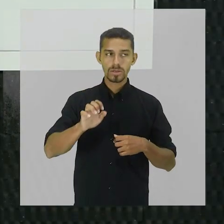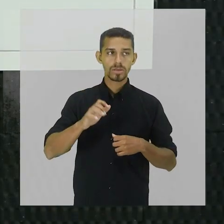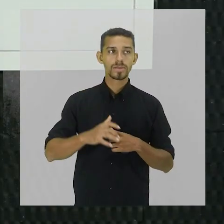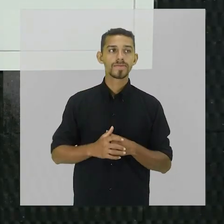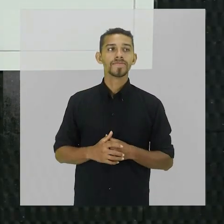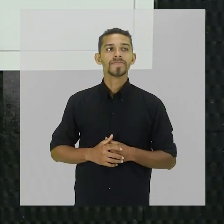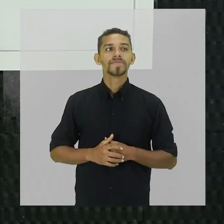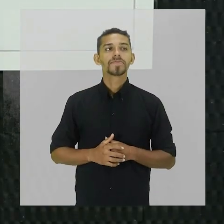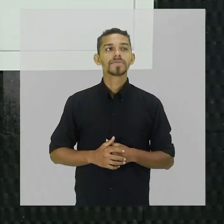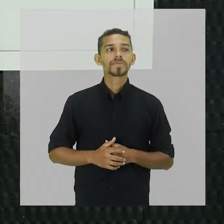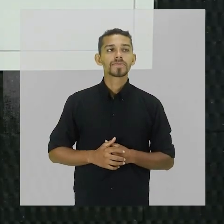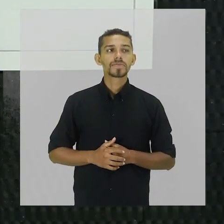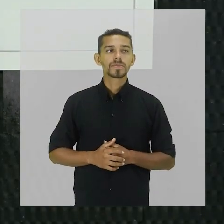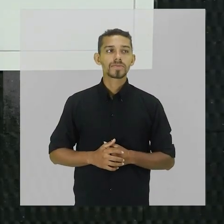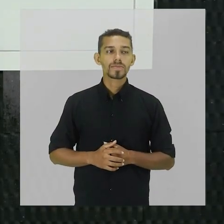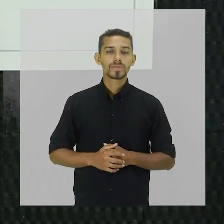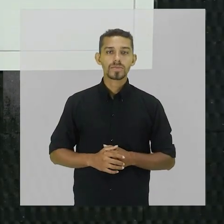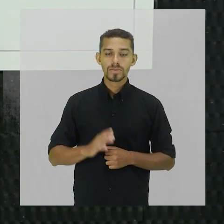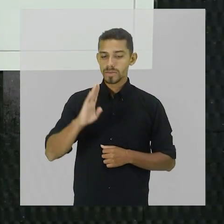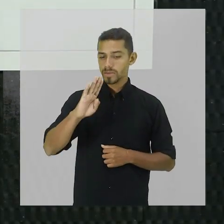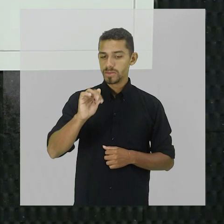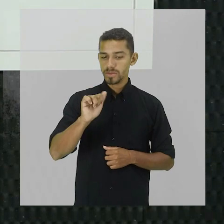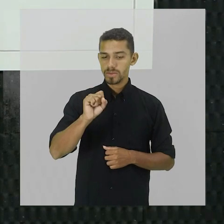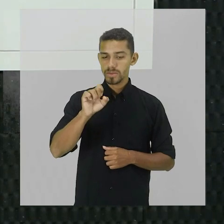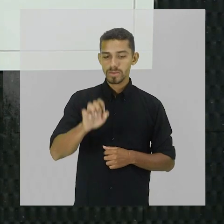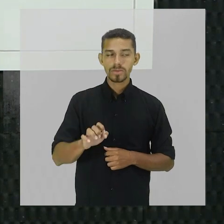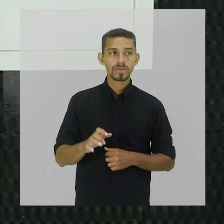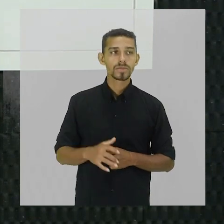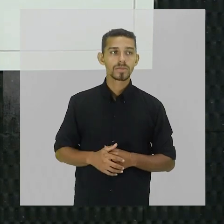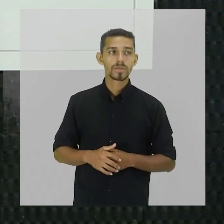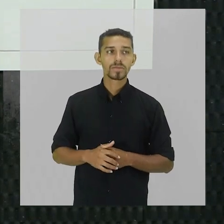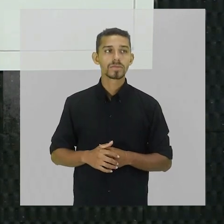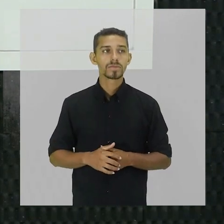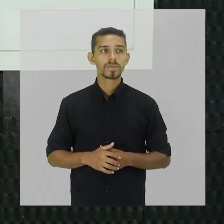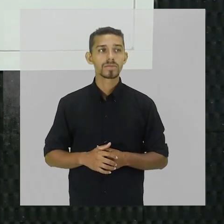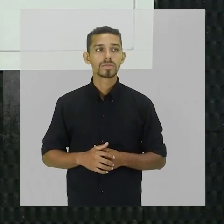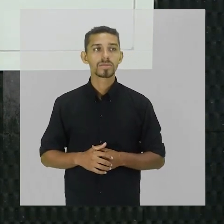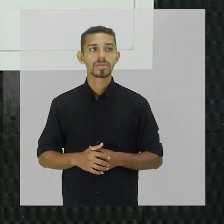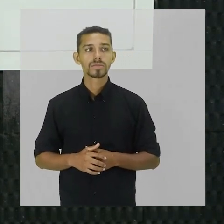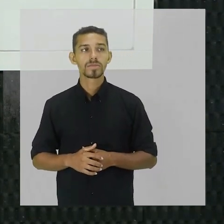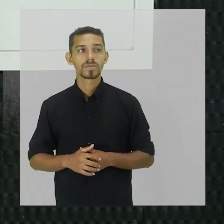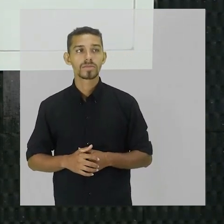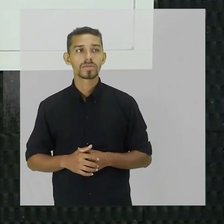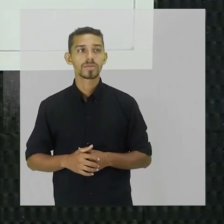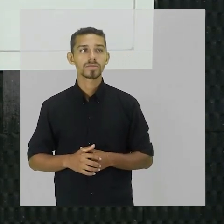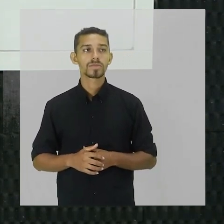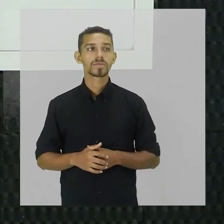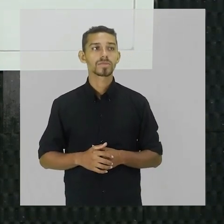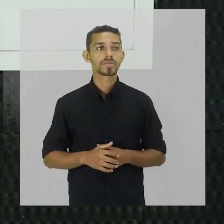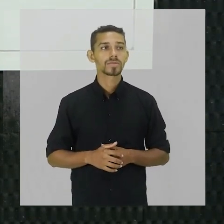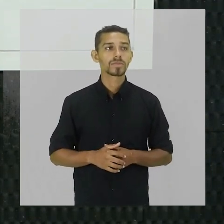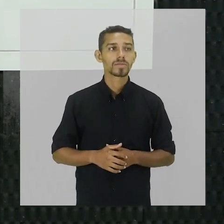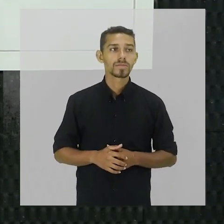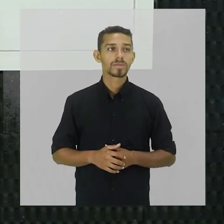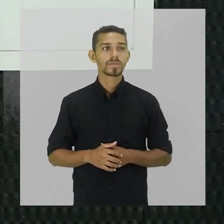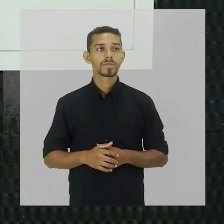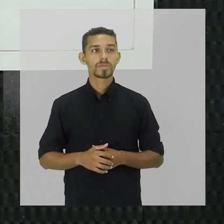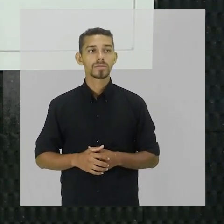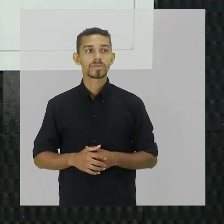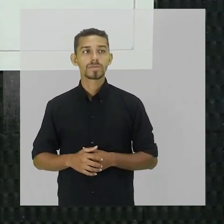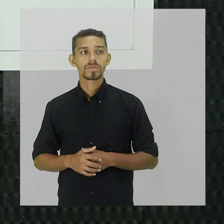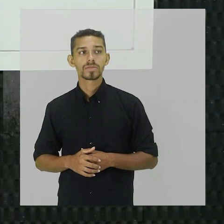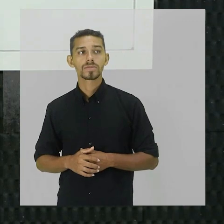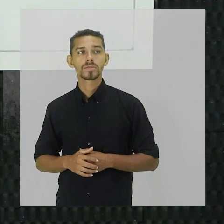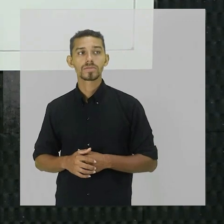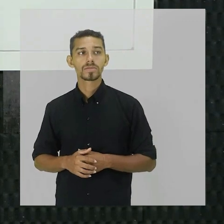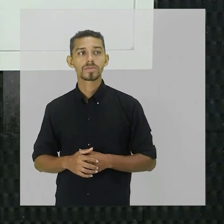ó, uma base circular e outra base circular. Ó. Tipo